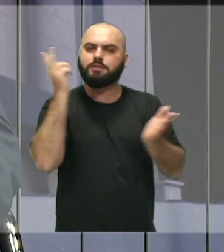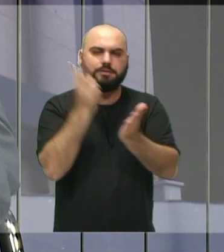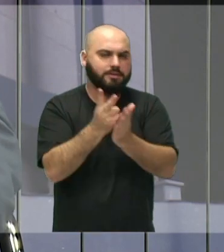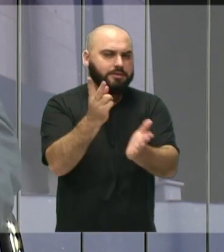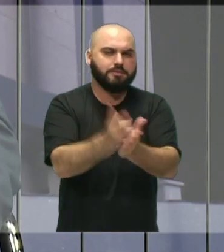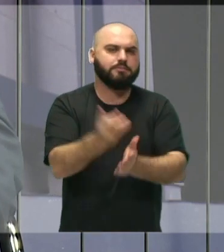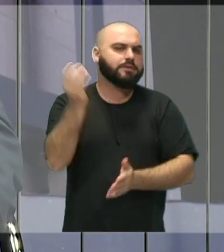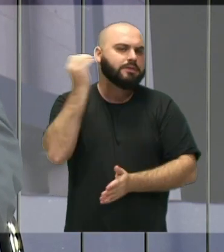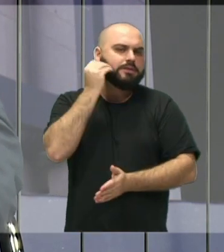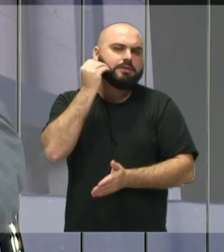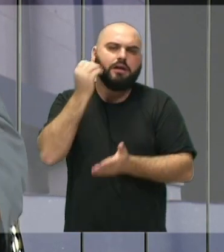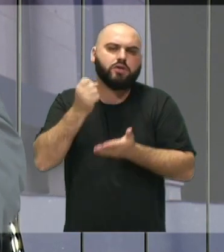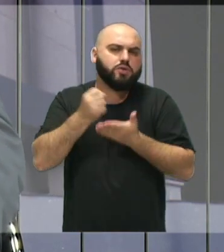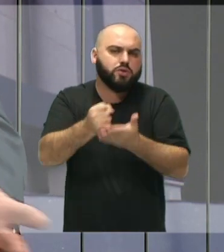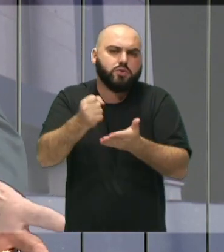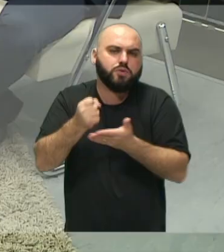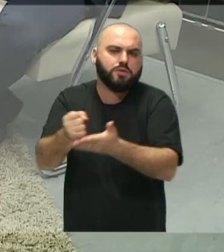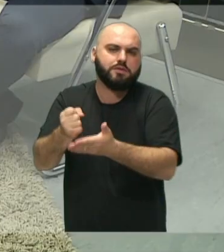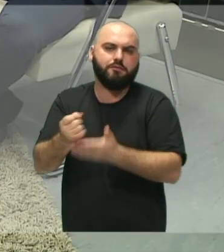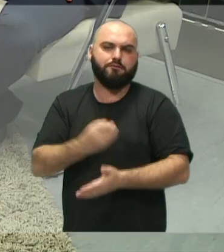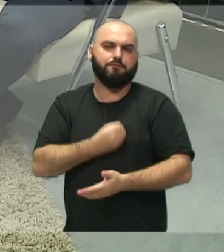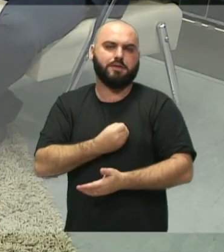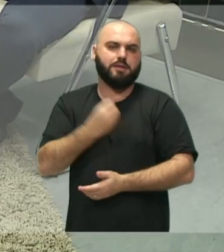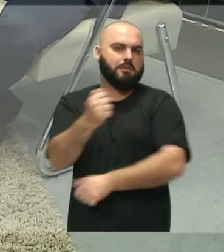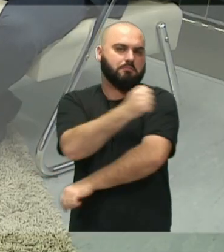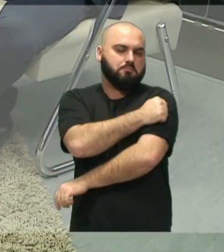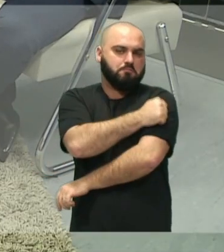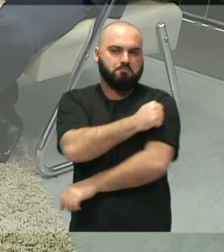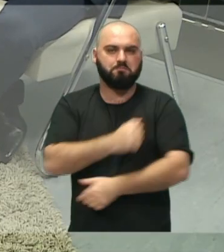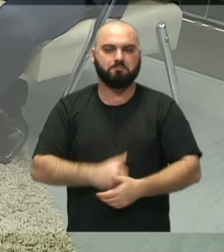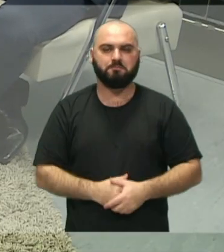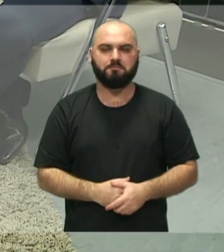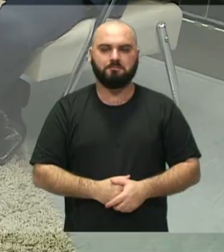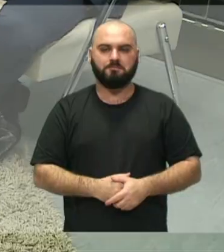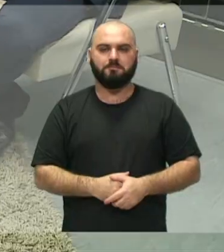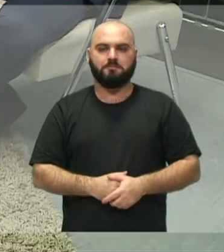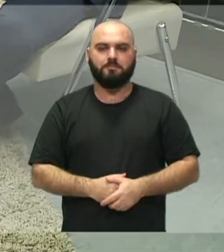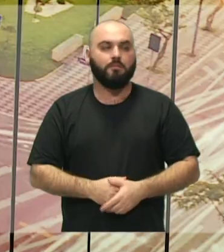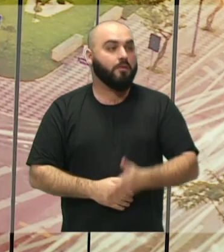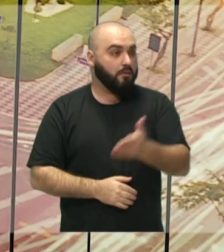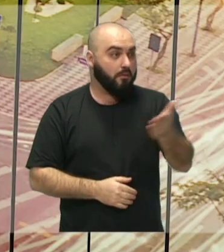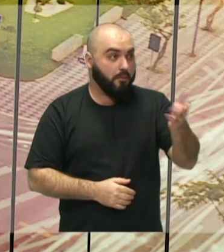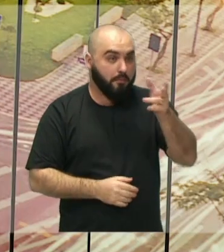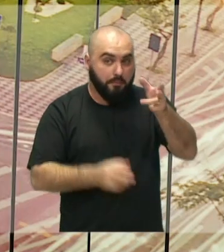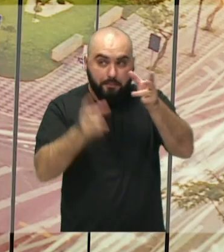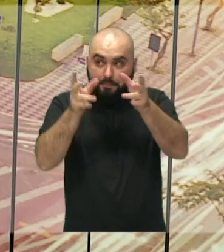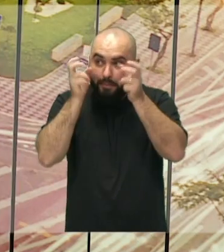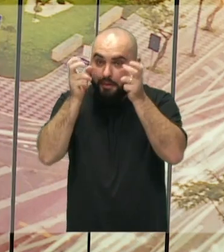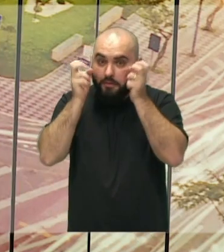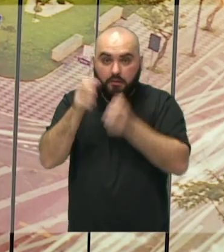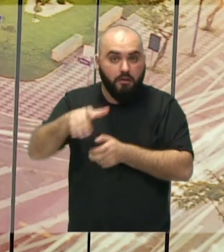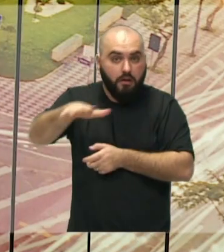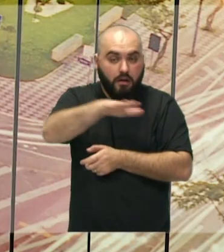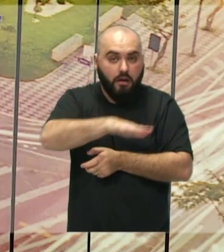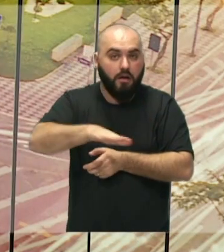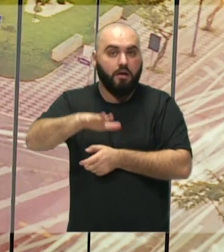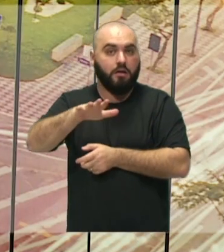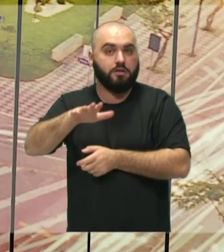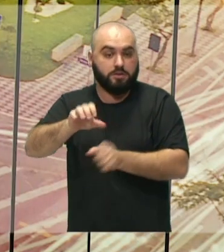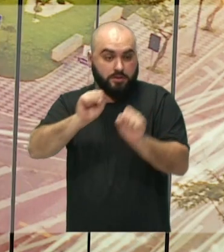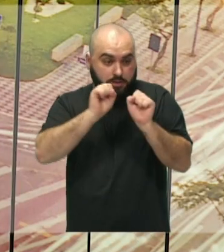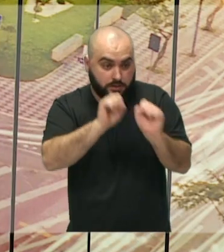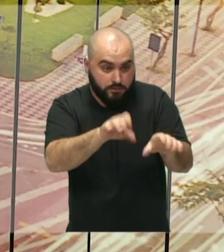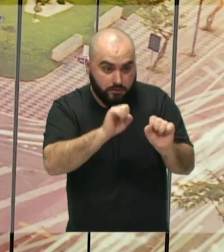buscando auxiliar um pouquinho mais também na vida dos nossos alunos. O senhor percebeu que essa área de educação e esporte é uma